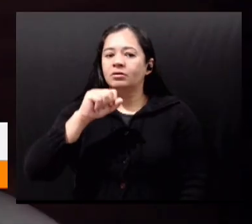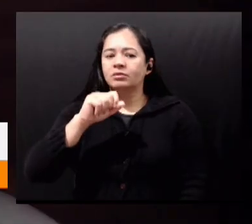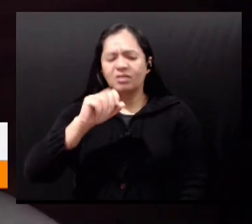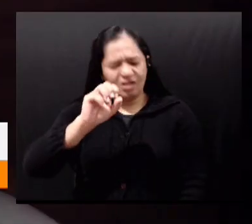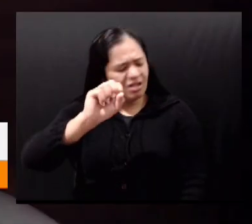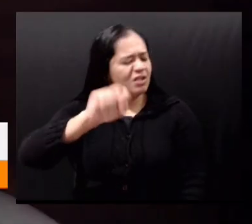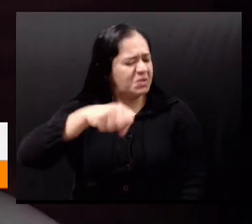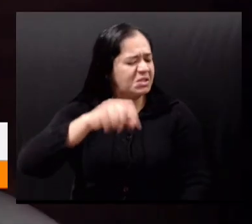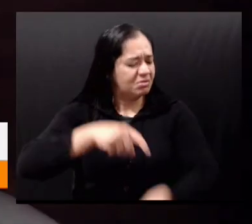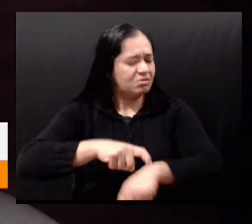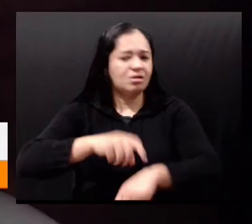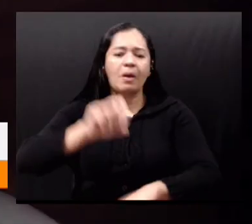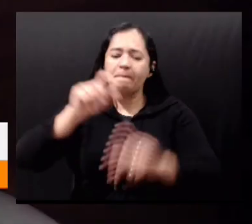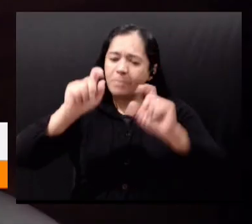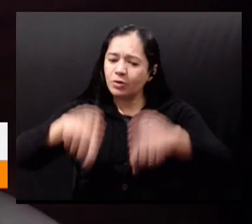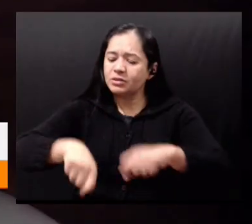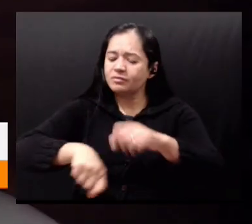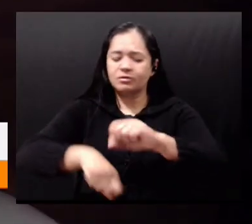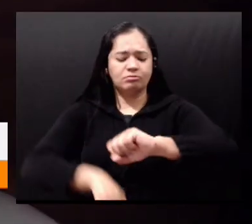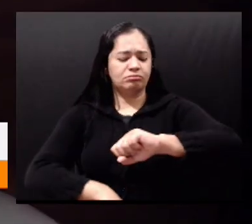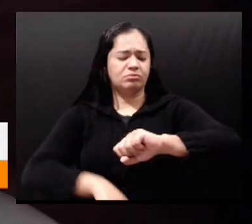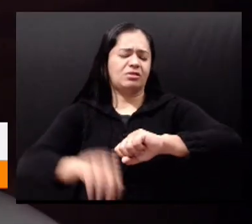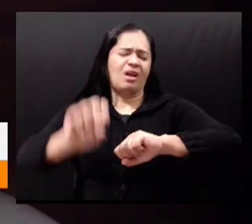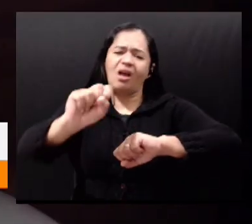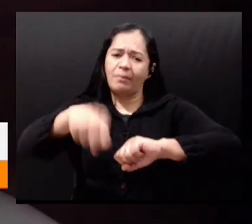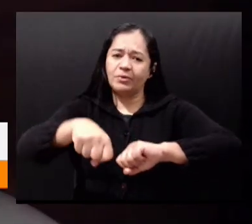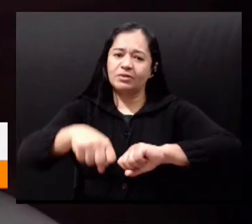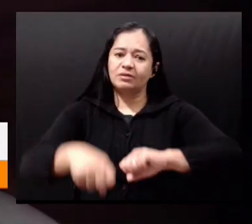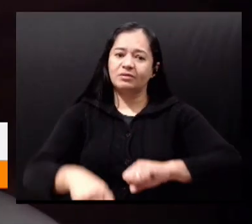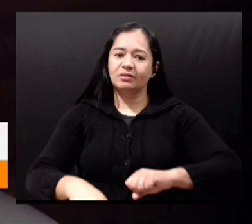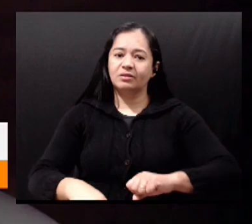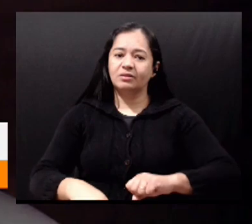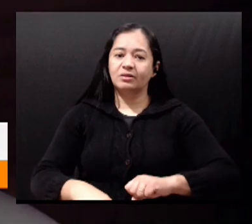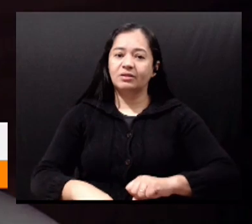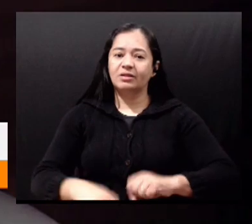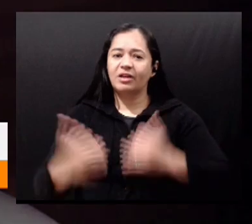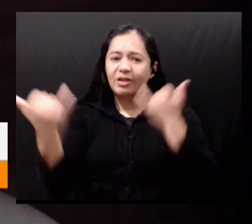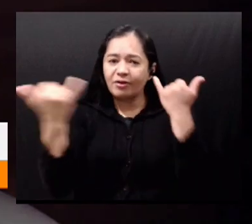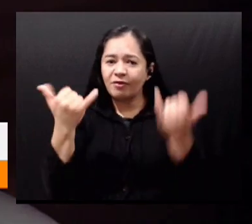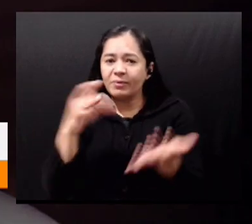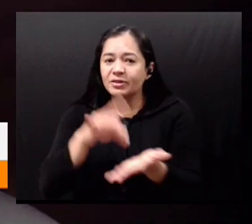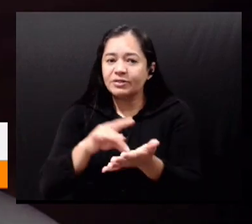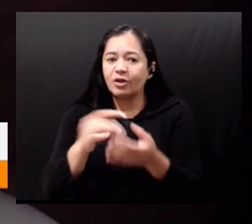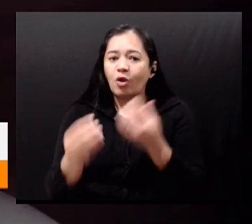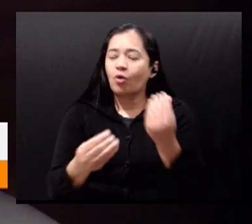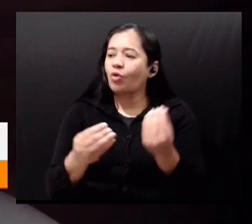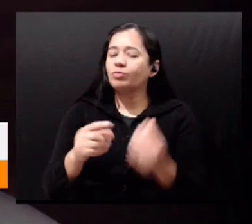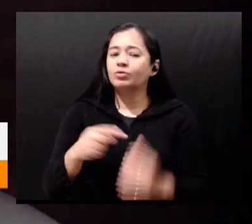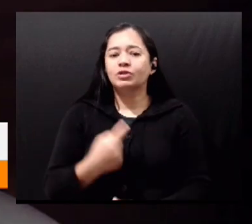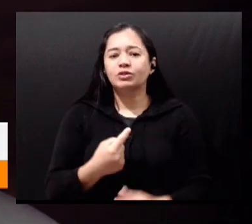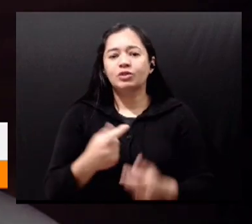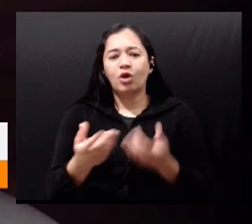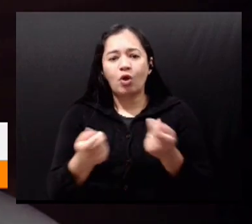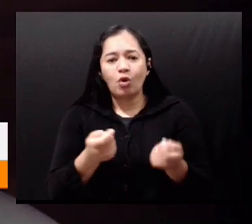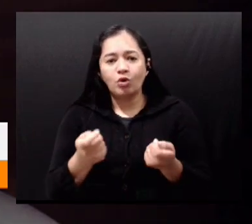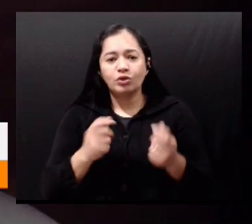no Sim, relógio, calculou, dado de realidade. Como é que a gente exato. lida com a ansiedade de uma maneira prática? Gente, a